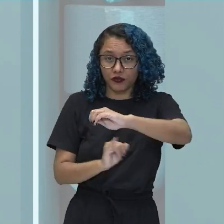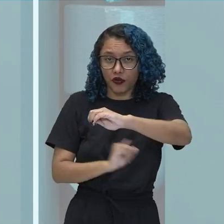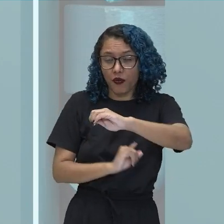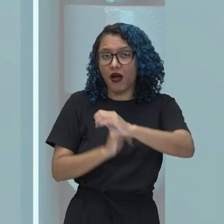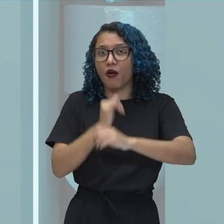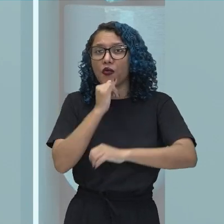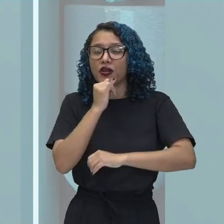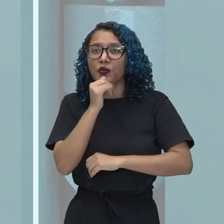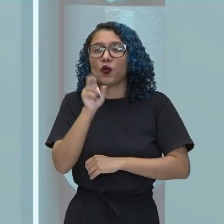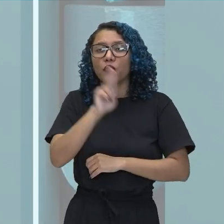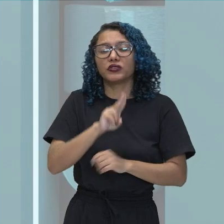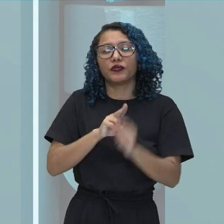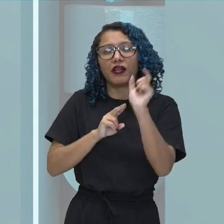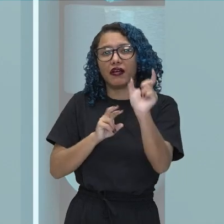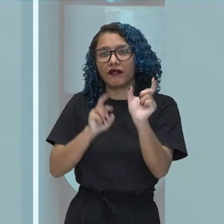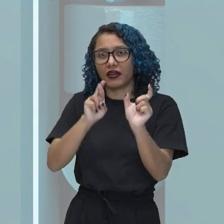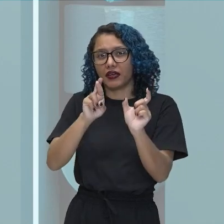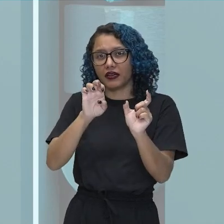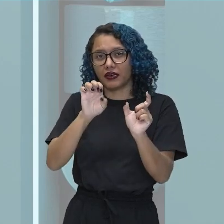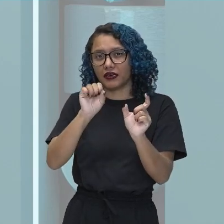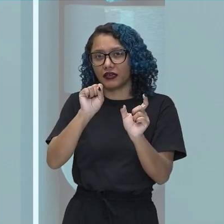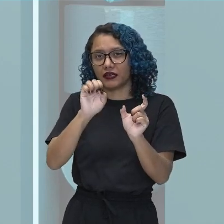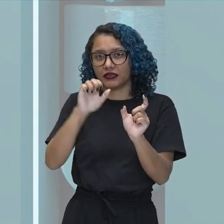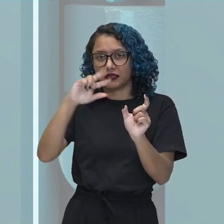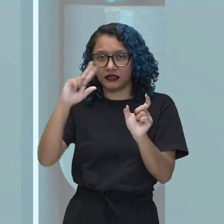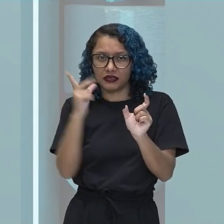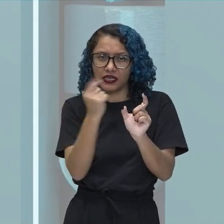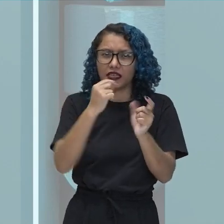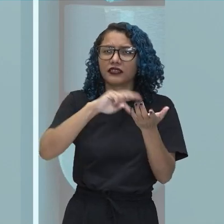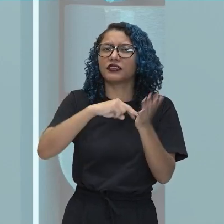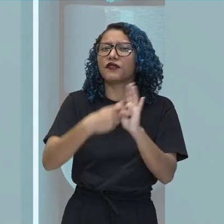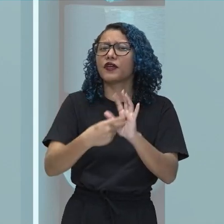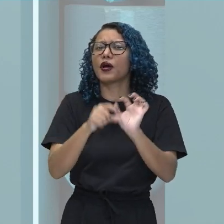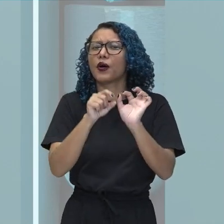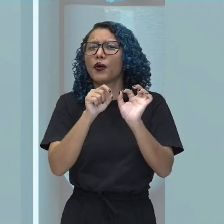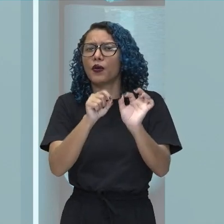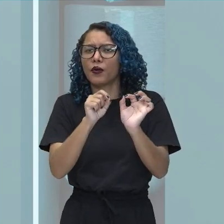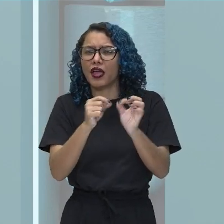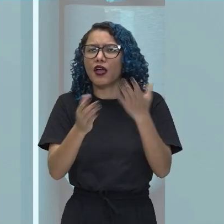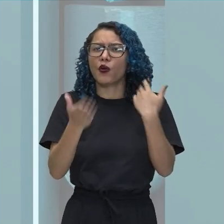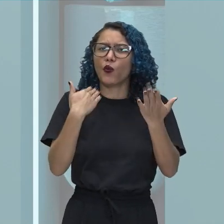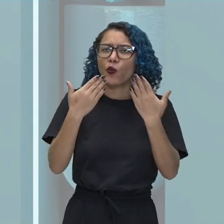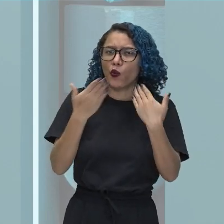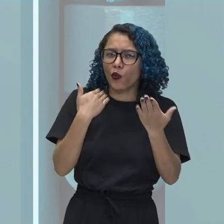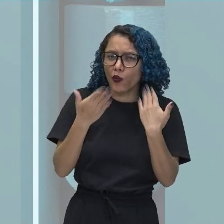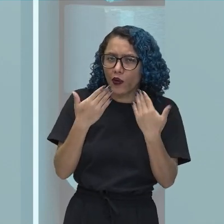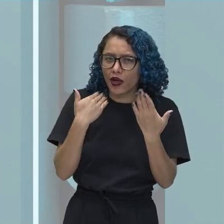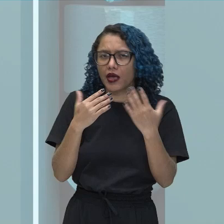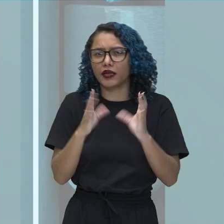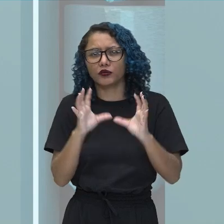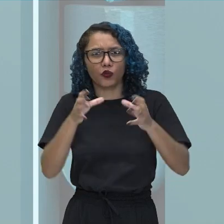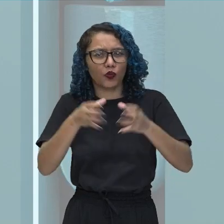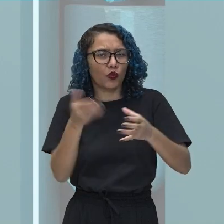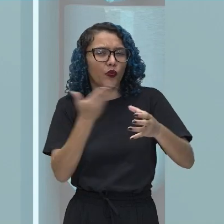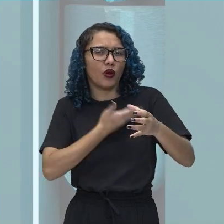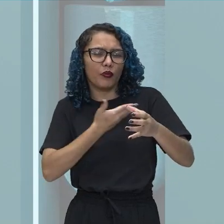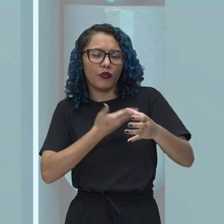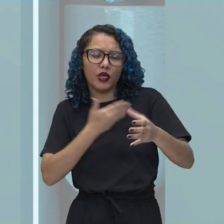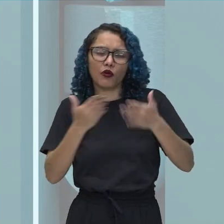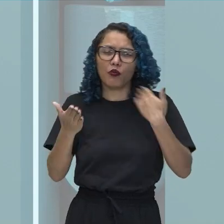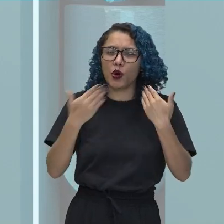resenha com o sentido de uma conversa ali entre amigos, algo que tem esse tipo